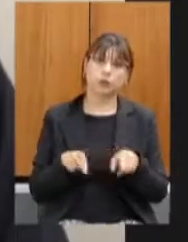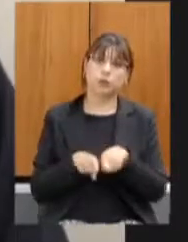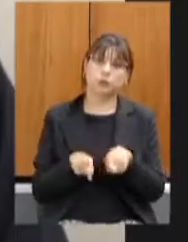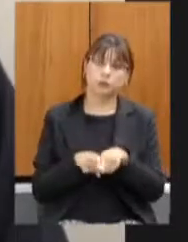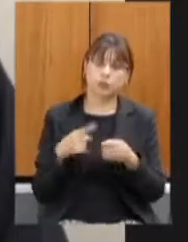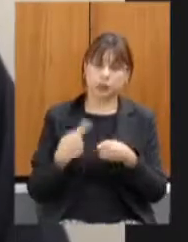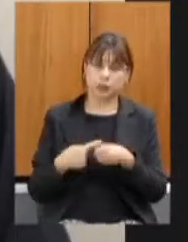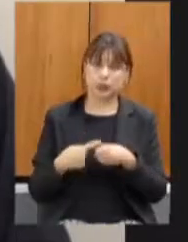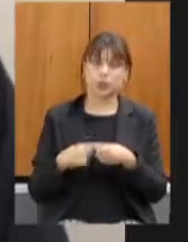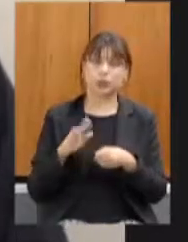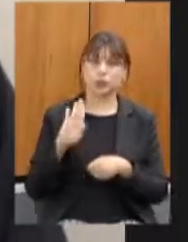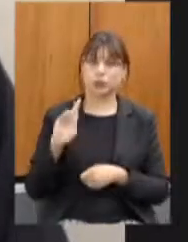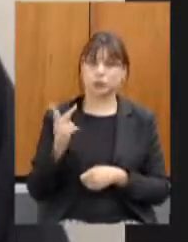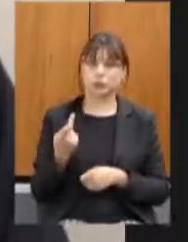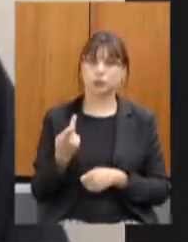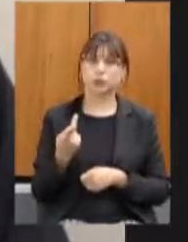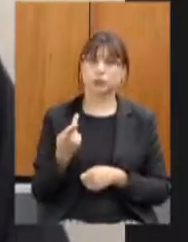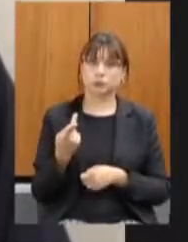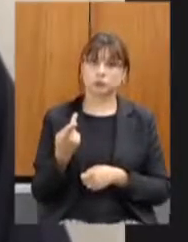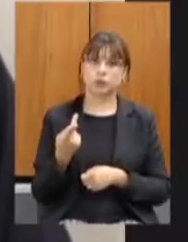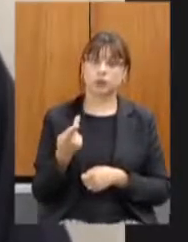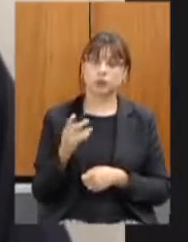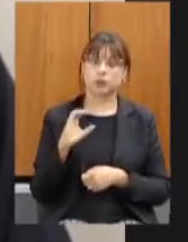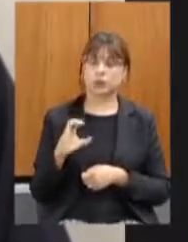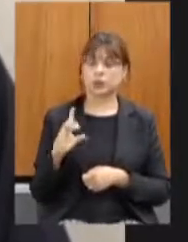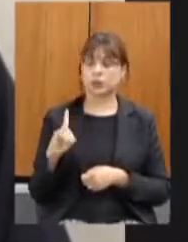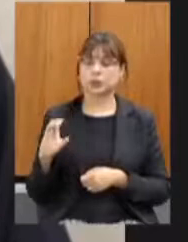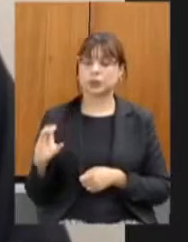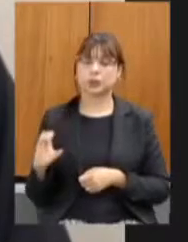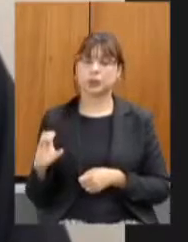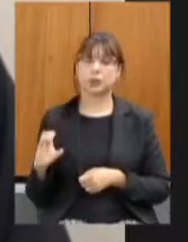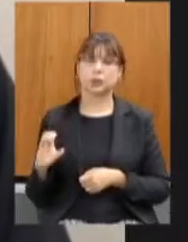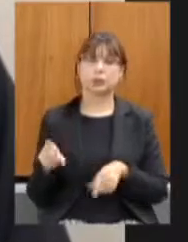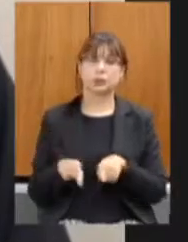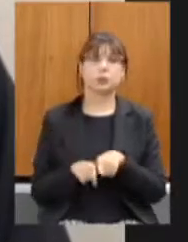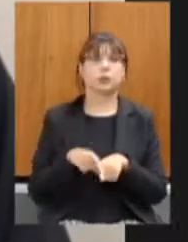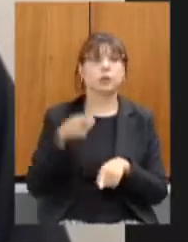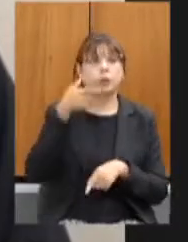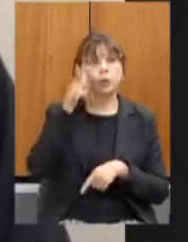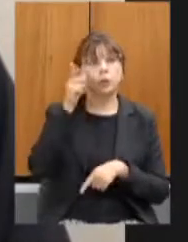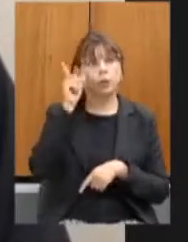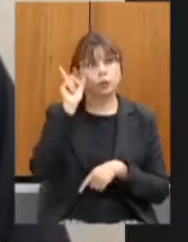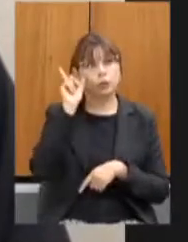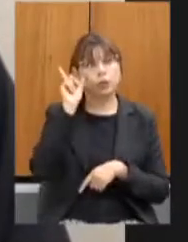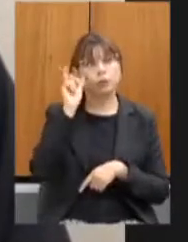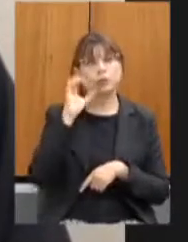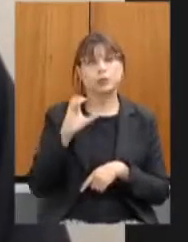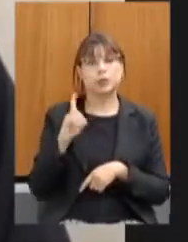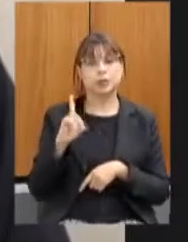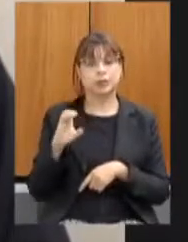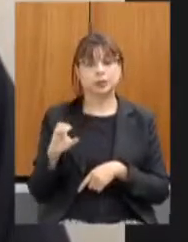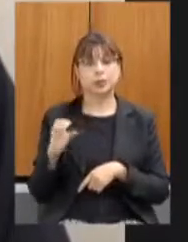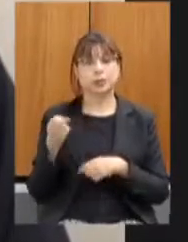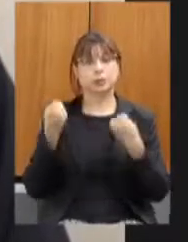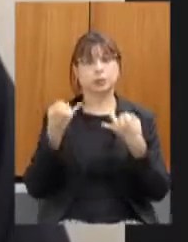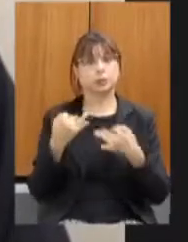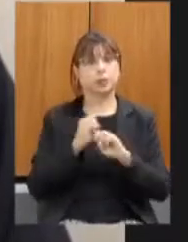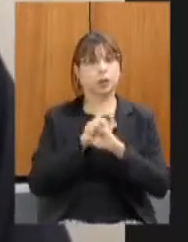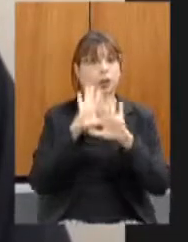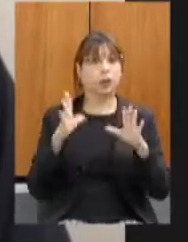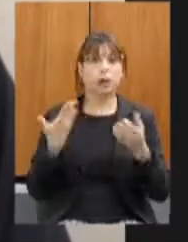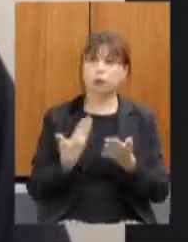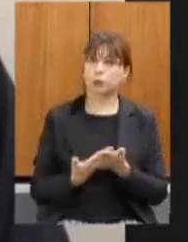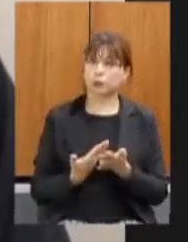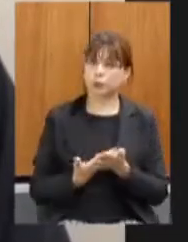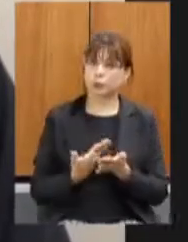Belo Horizonte levando em consideração algumas aí o PC e ontem é o próprio pessoal três e deixou bem claro que a